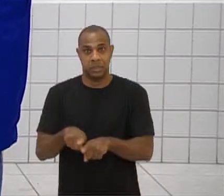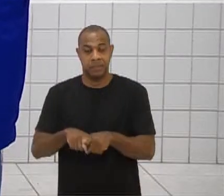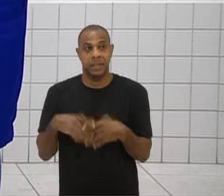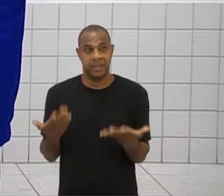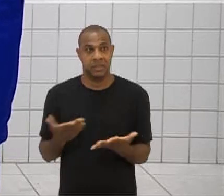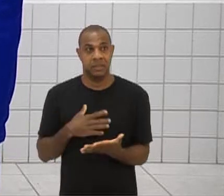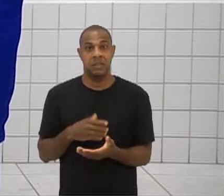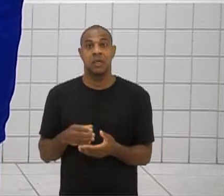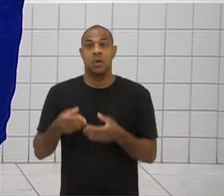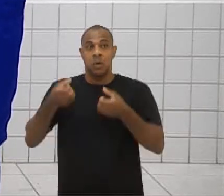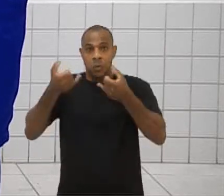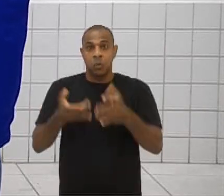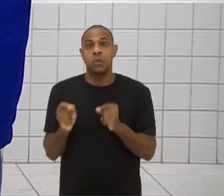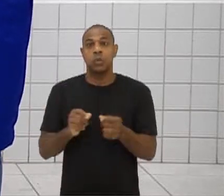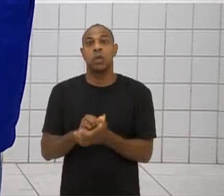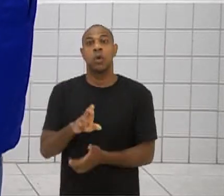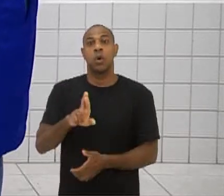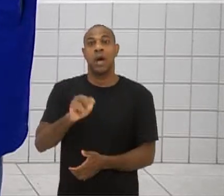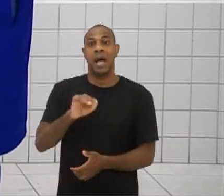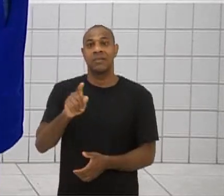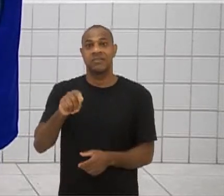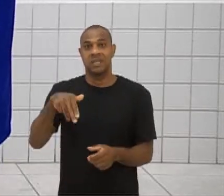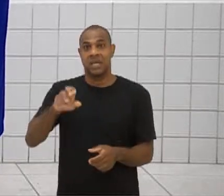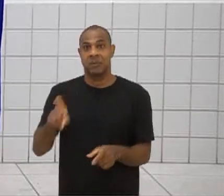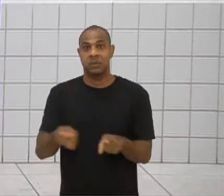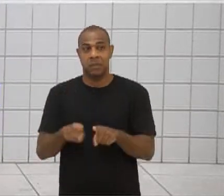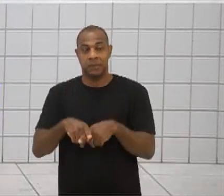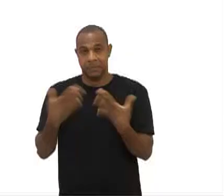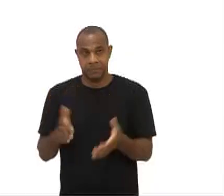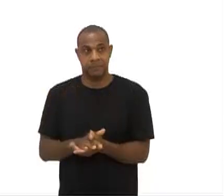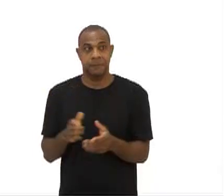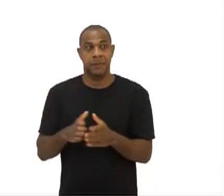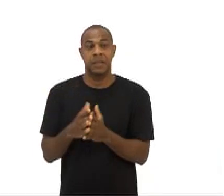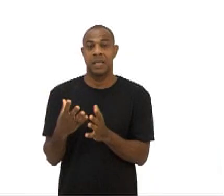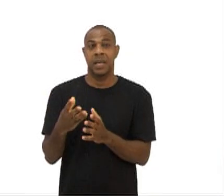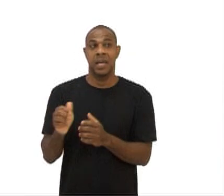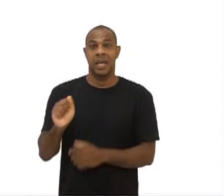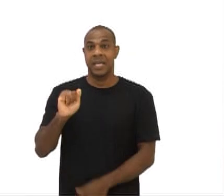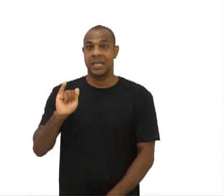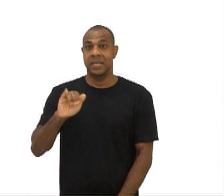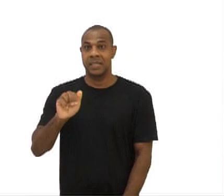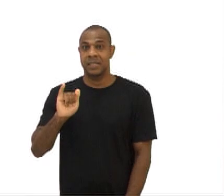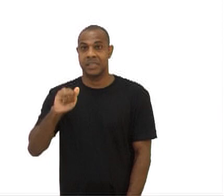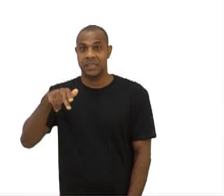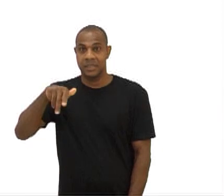o radiano, mas como veio a dúvida, pode ser em graus. E a imagem, a gente, como